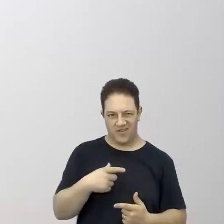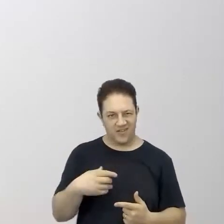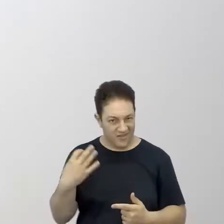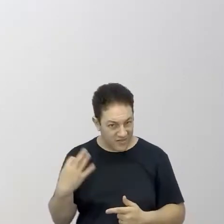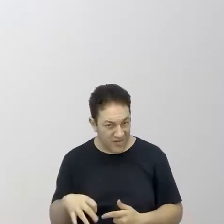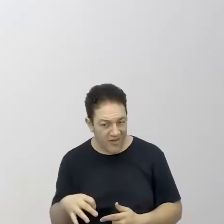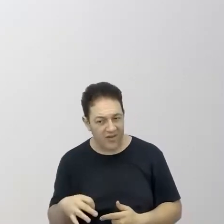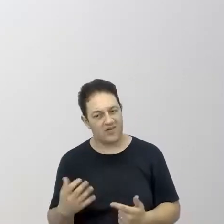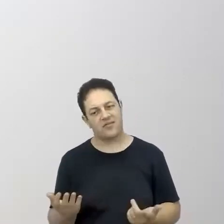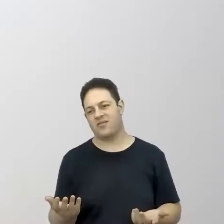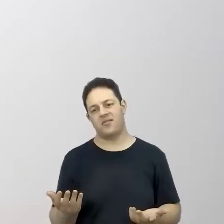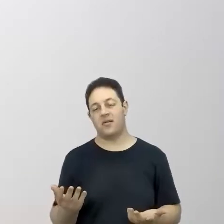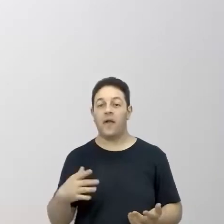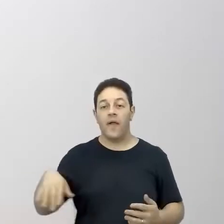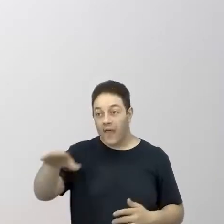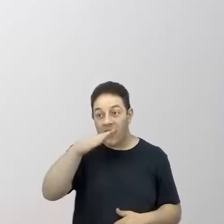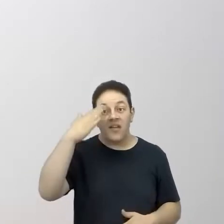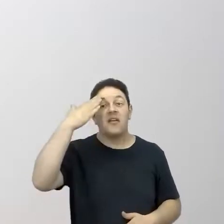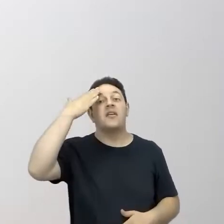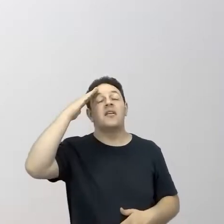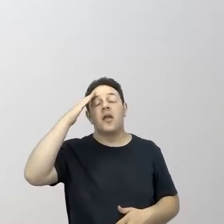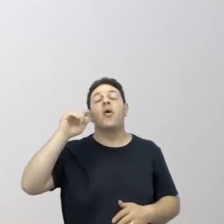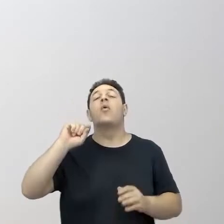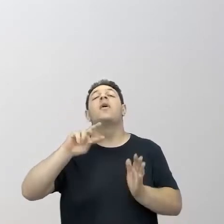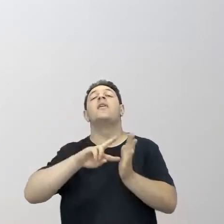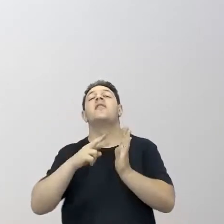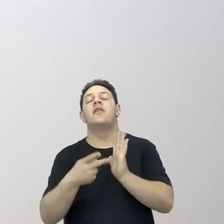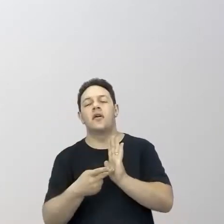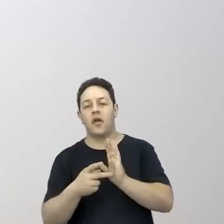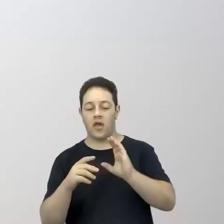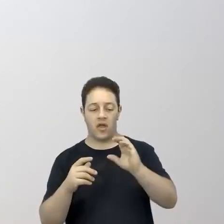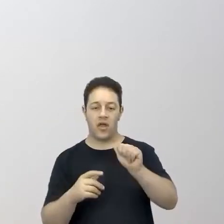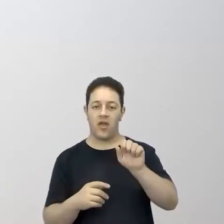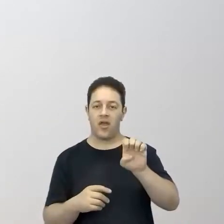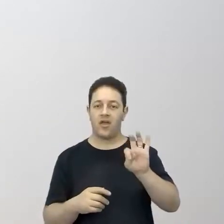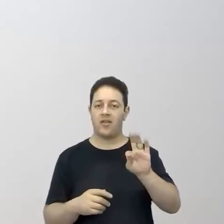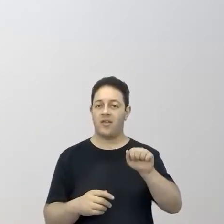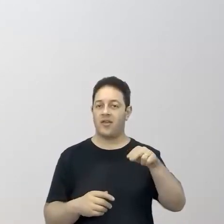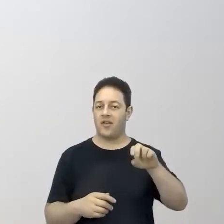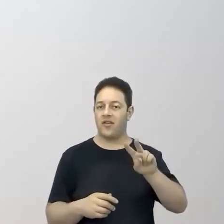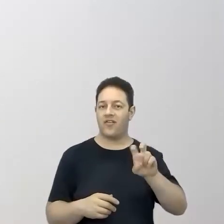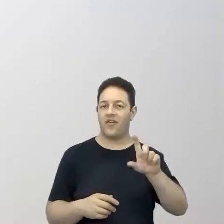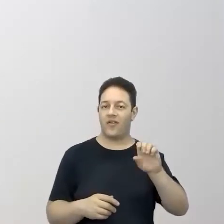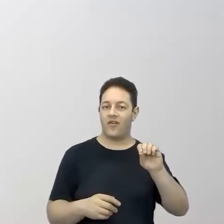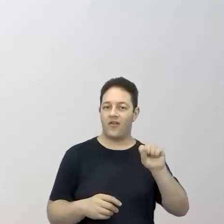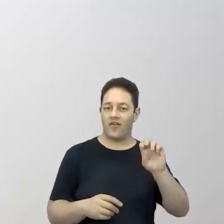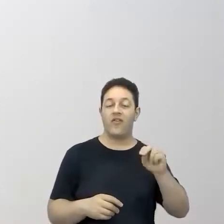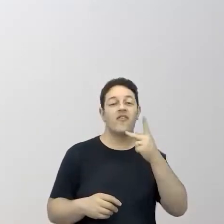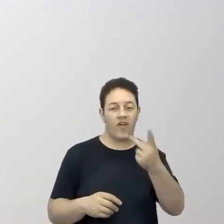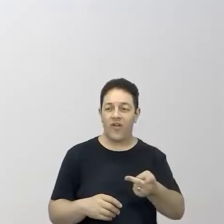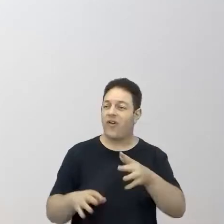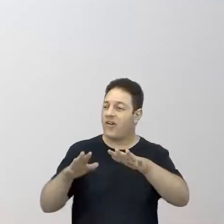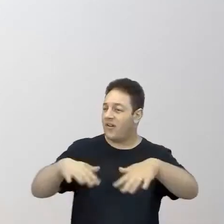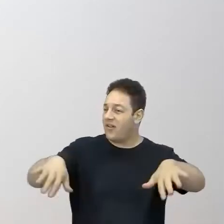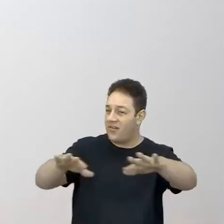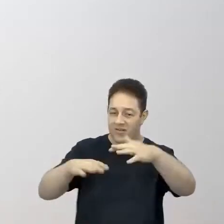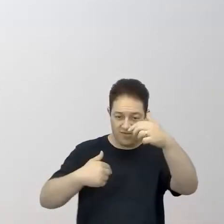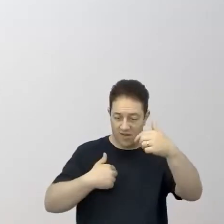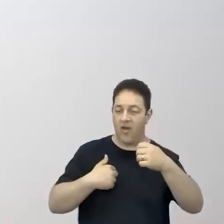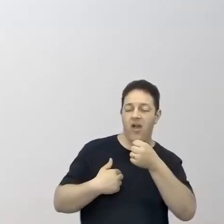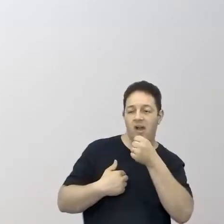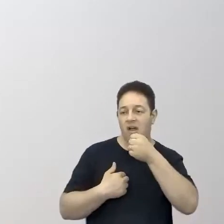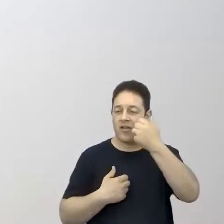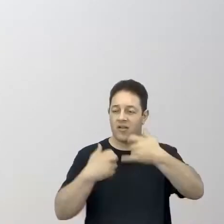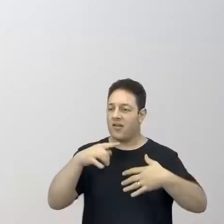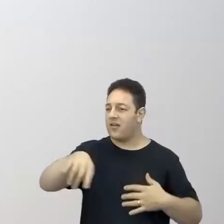Então, será que todo mundo entendeu? Daí, inclusive, ele falou, né? Vocês não estão entendendo nada. Vocês não estão entendendo nada do que eu estou falando,